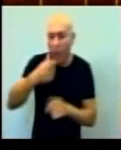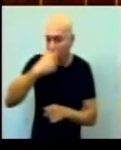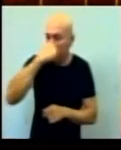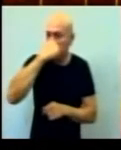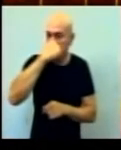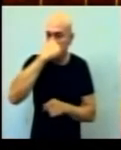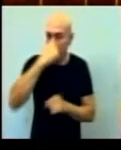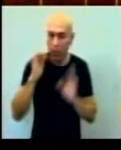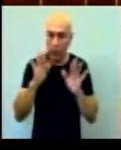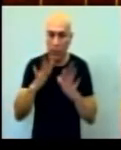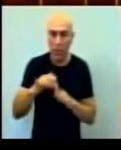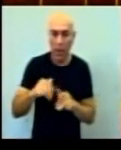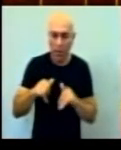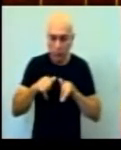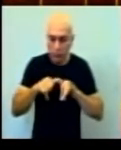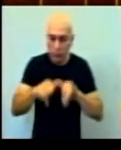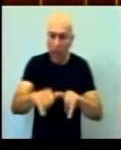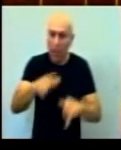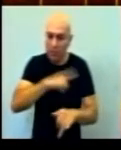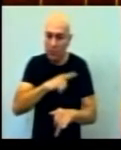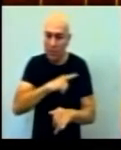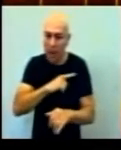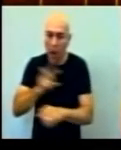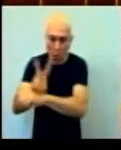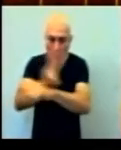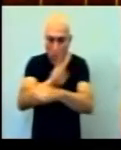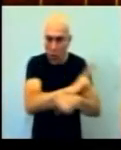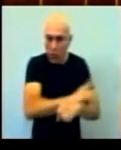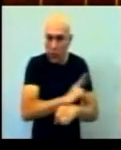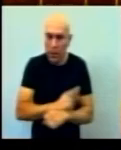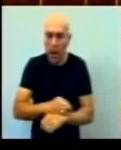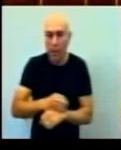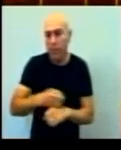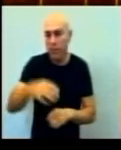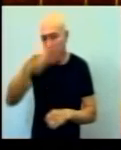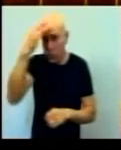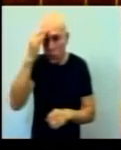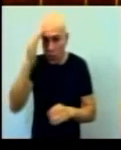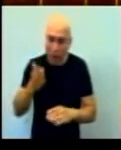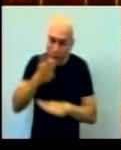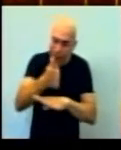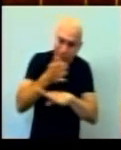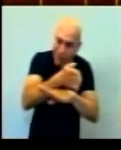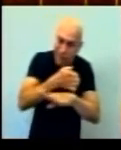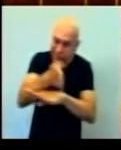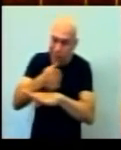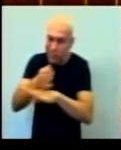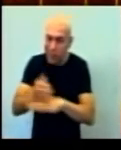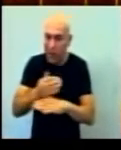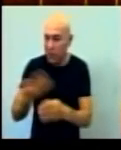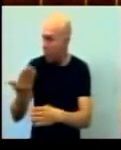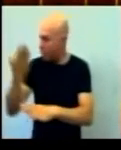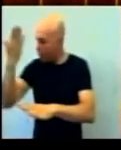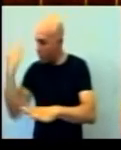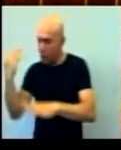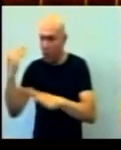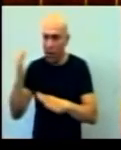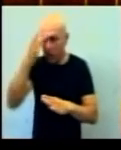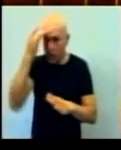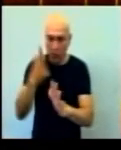esses estabelecimentos tomem as medidas necessárias, as aglomerações acabam ocorrendo sim do lado de fora.